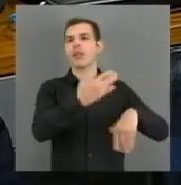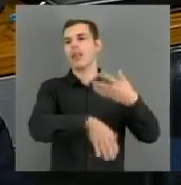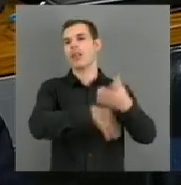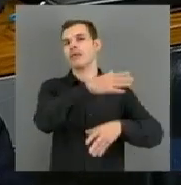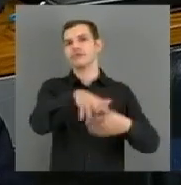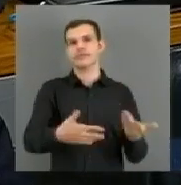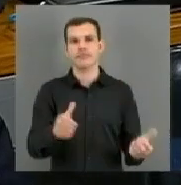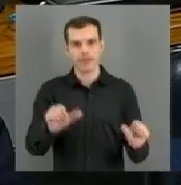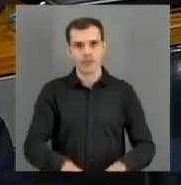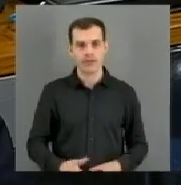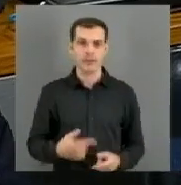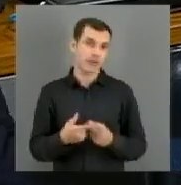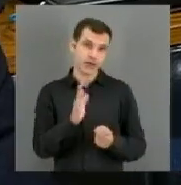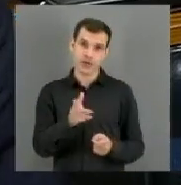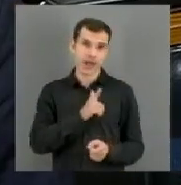Ou seja,